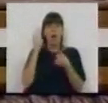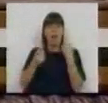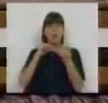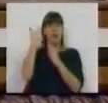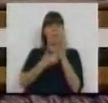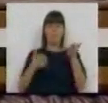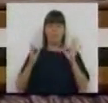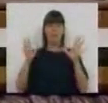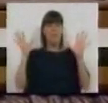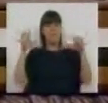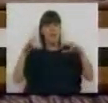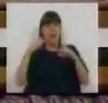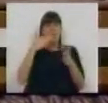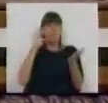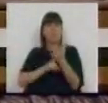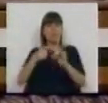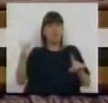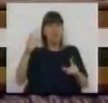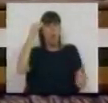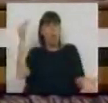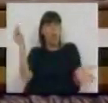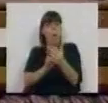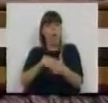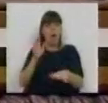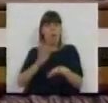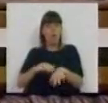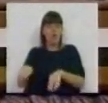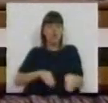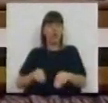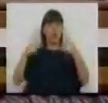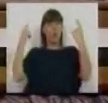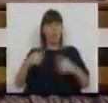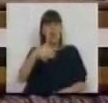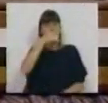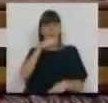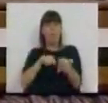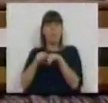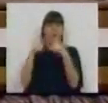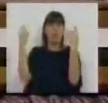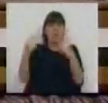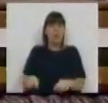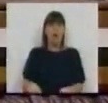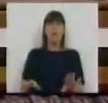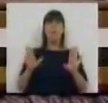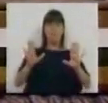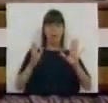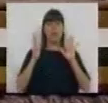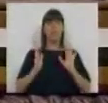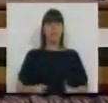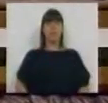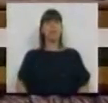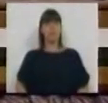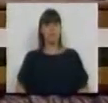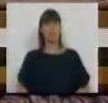revisão constitucional de fantasia e inventada para o puro jogo do entretenimento político, mas precisa